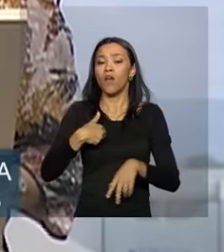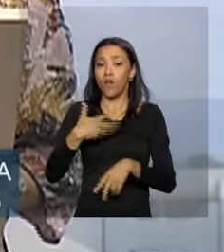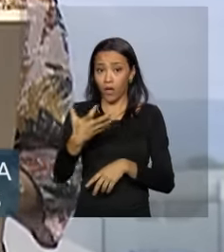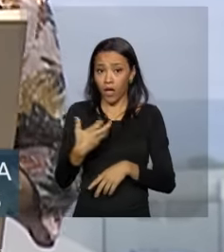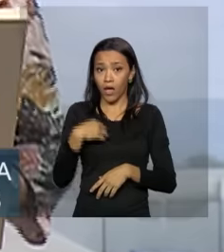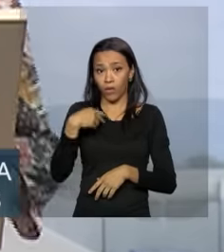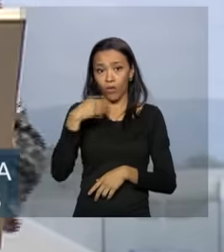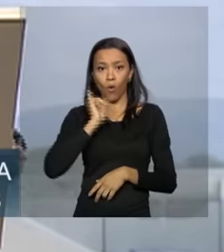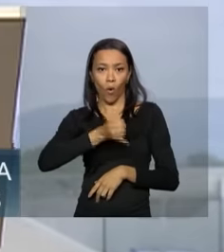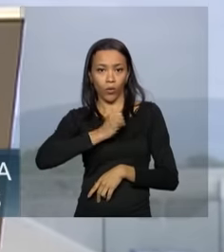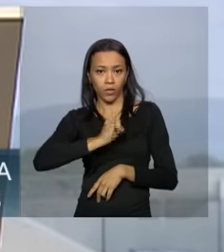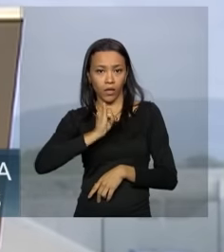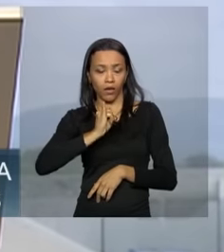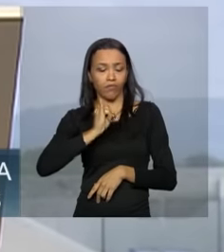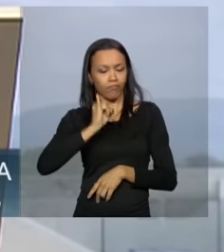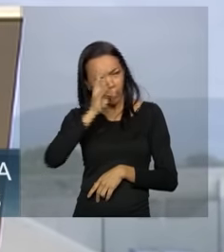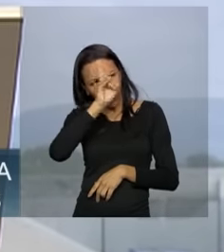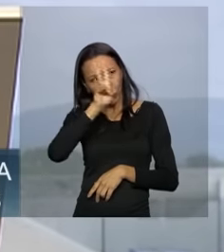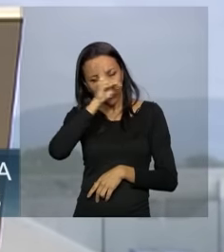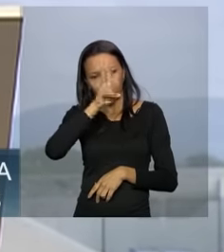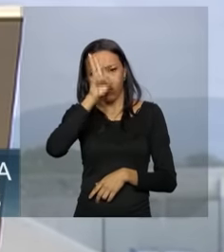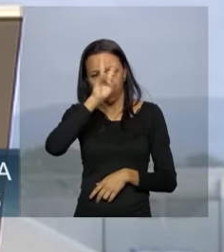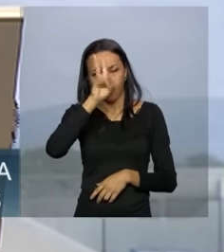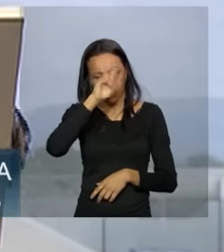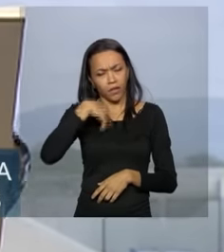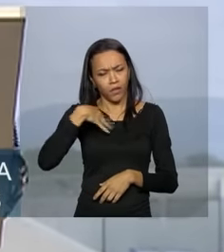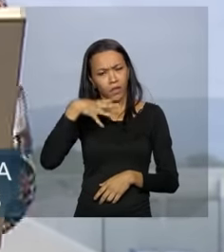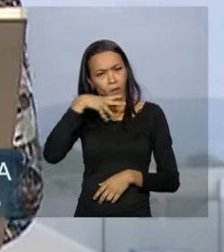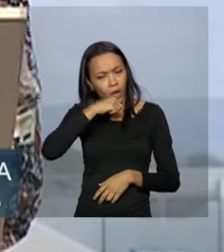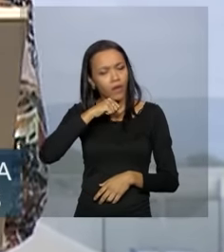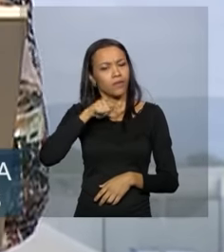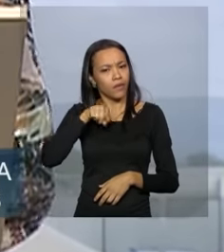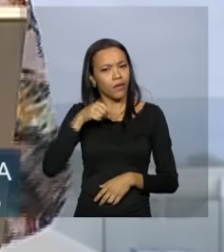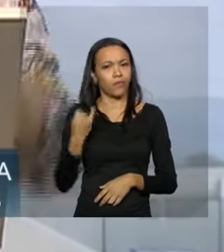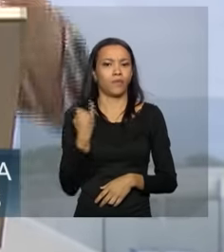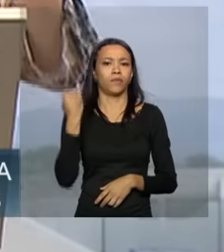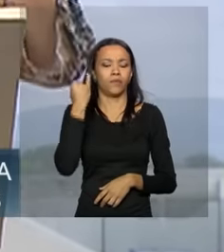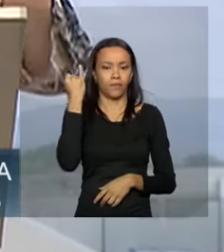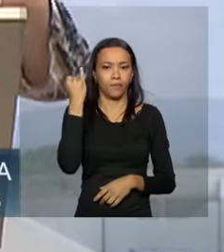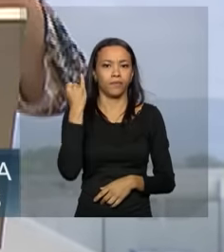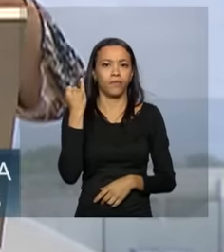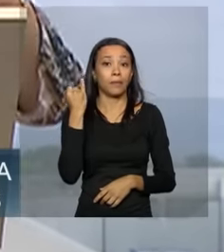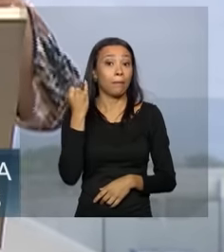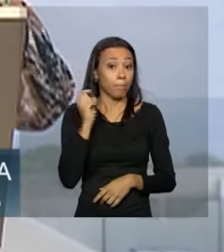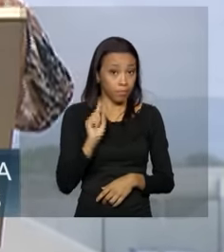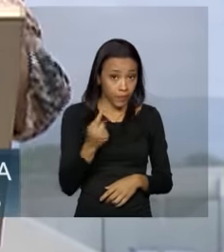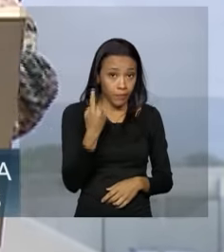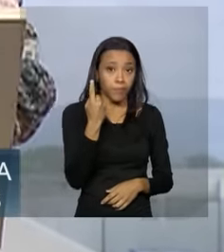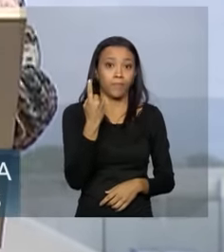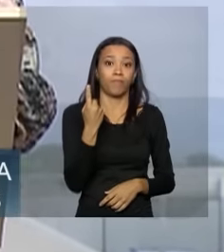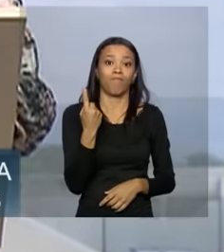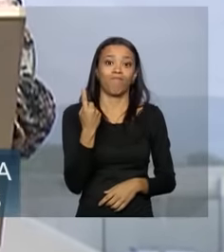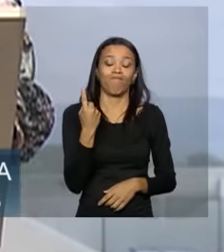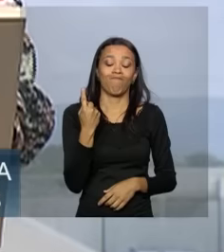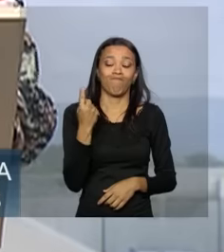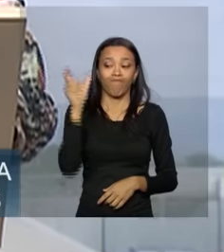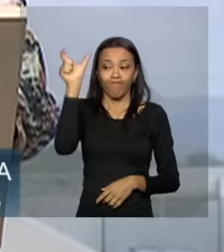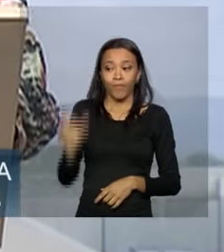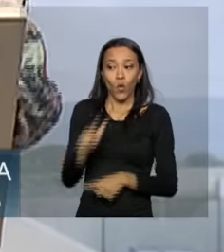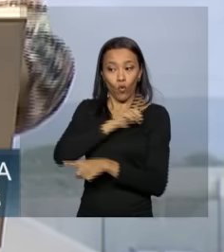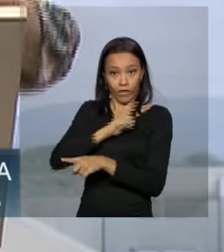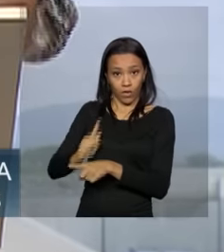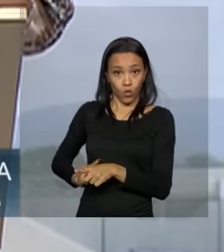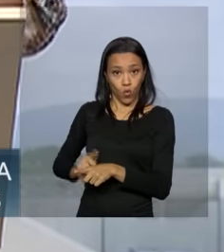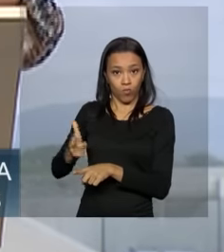história que eu acho uma história muito importante. Primeiro, porque o governador estava